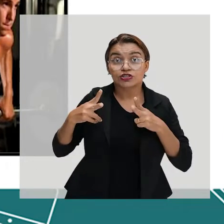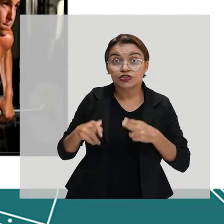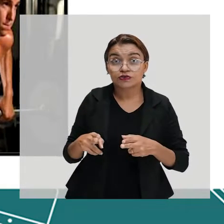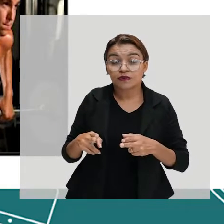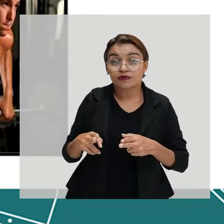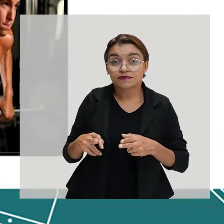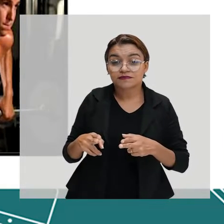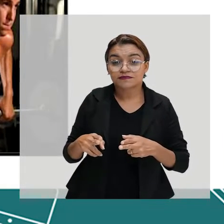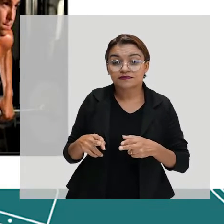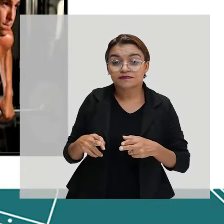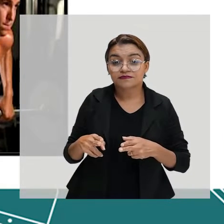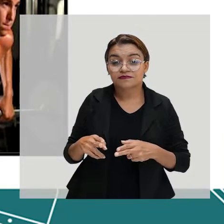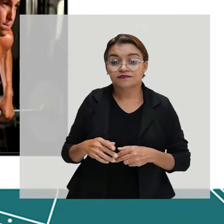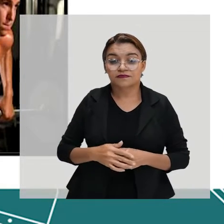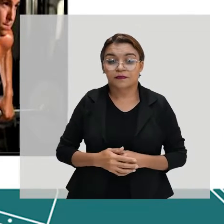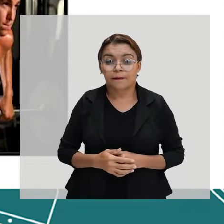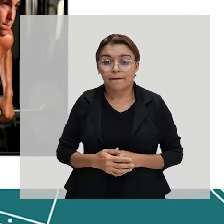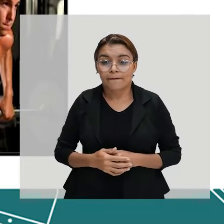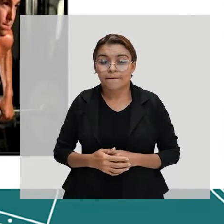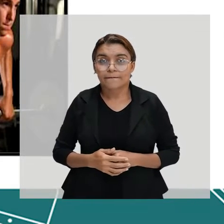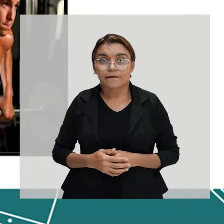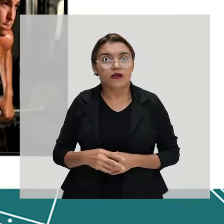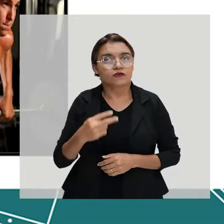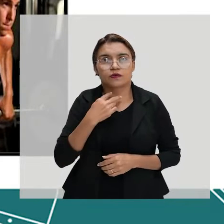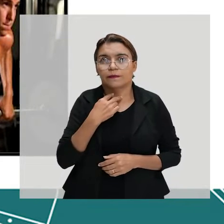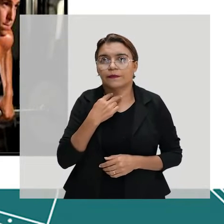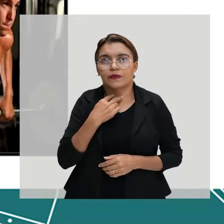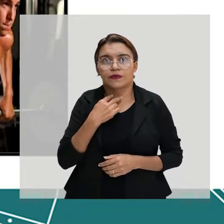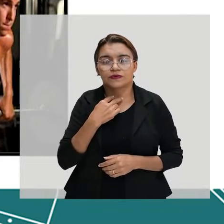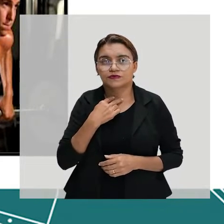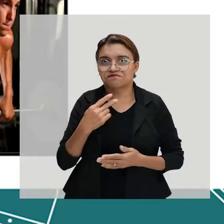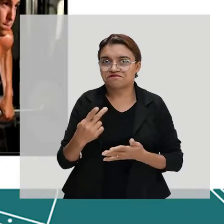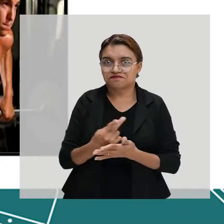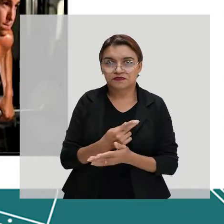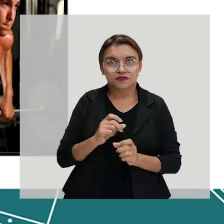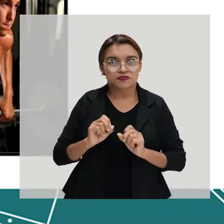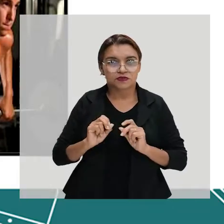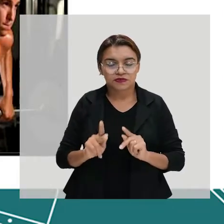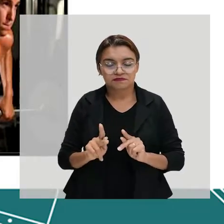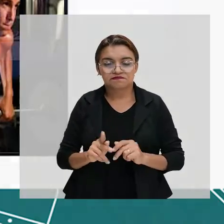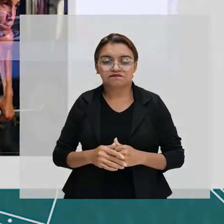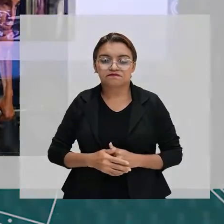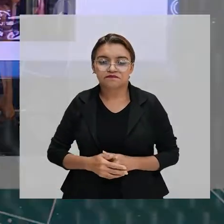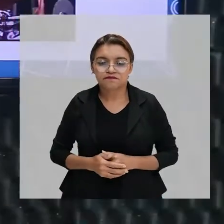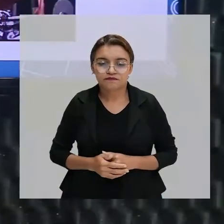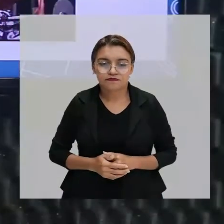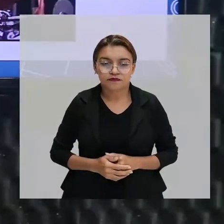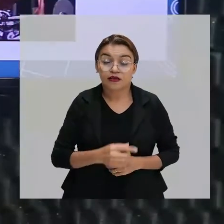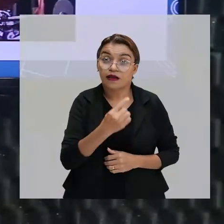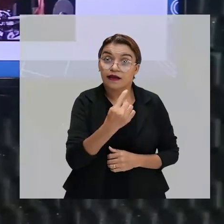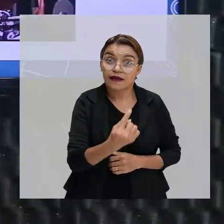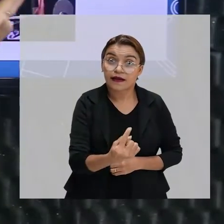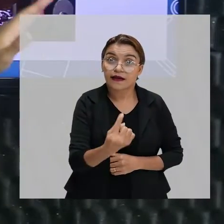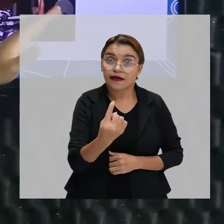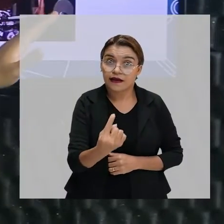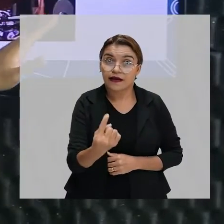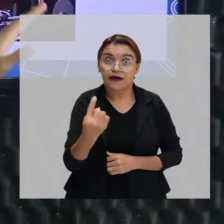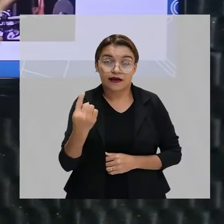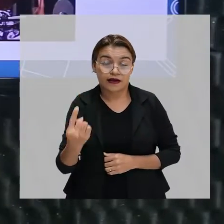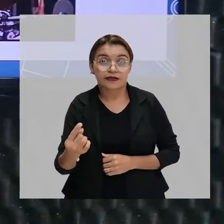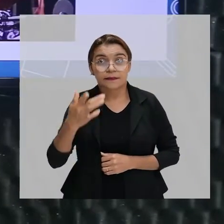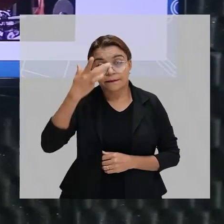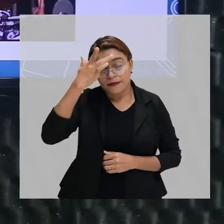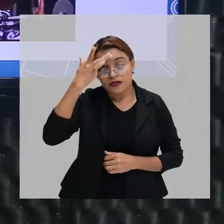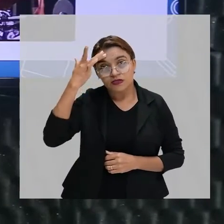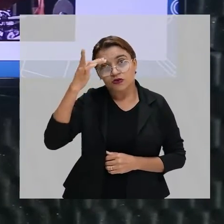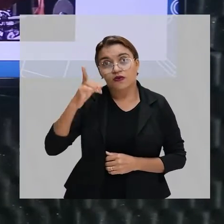Treinamento deles também isso aqui também não pode acontecer tá galera cada indivíduo tem